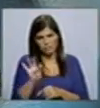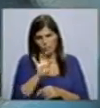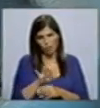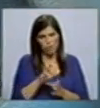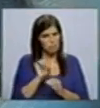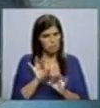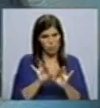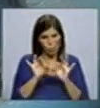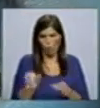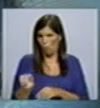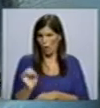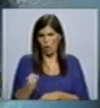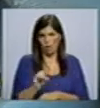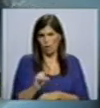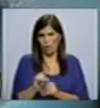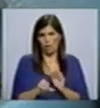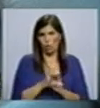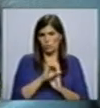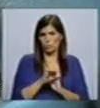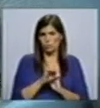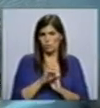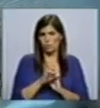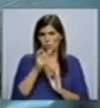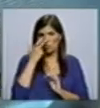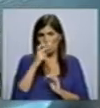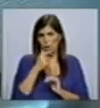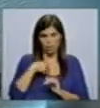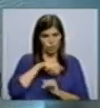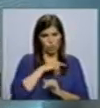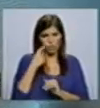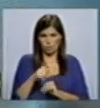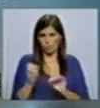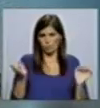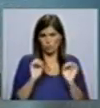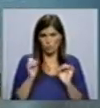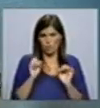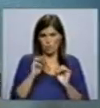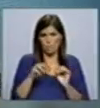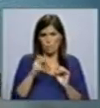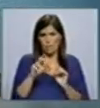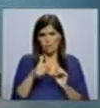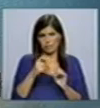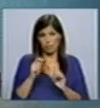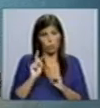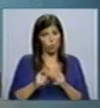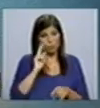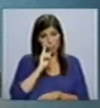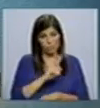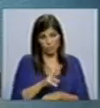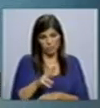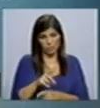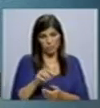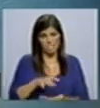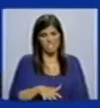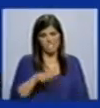dimensões, e nas condições atmosféricas que nós também encontramos em Marte. E, portanto, isto que nós estamos a ver são